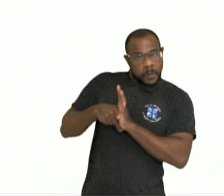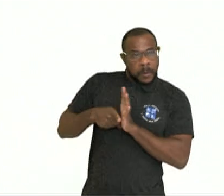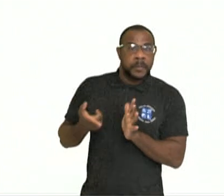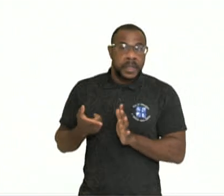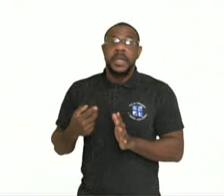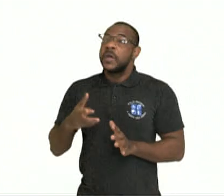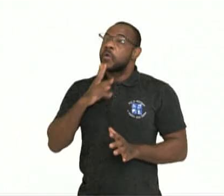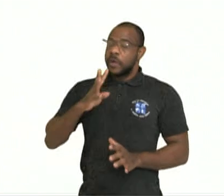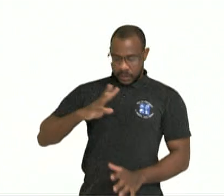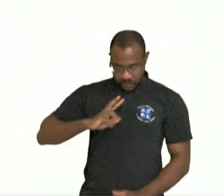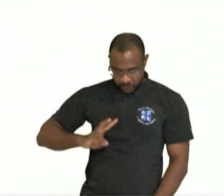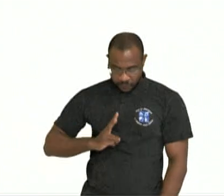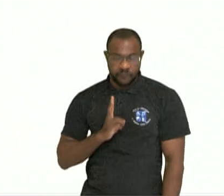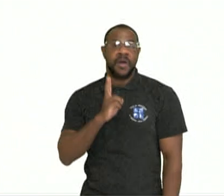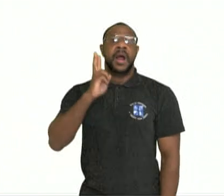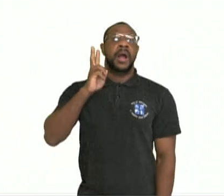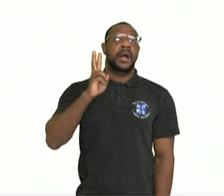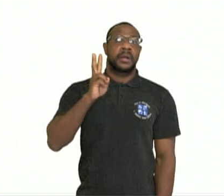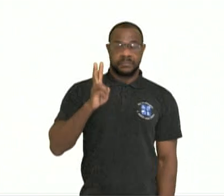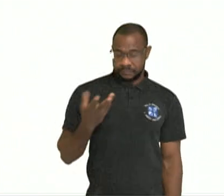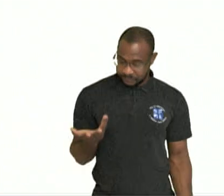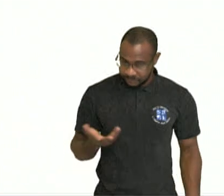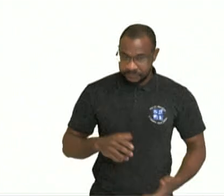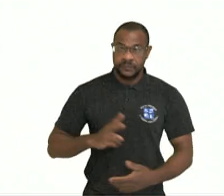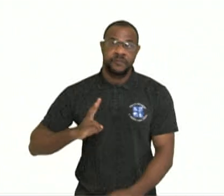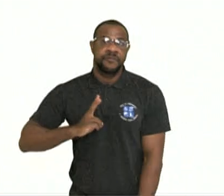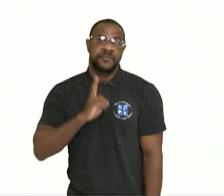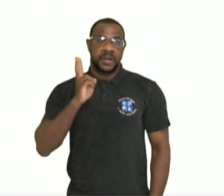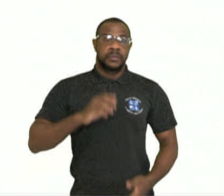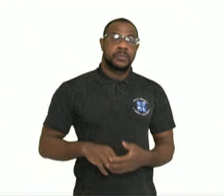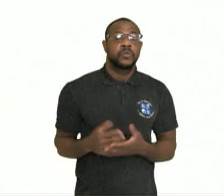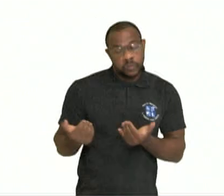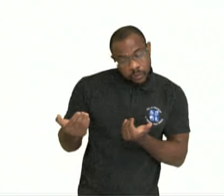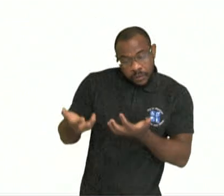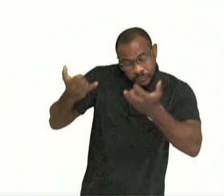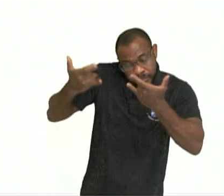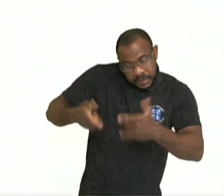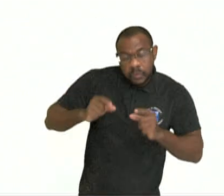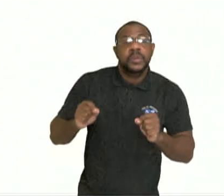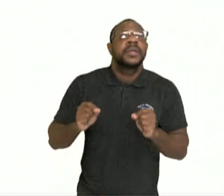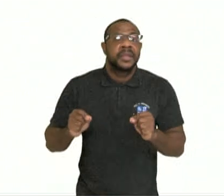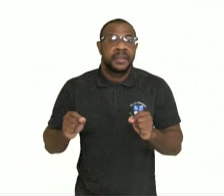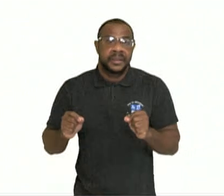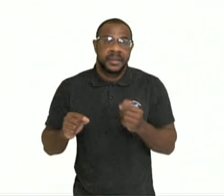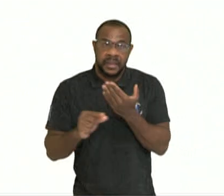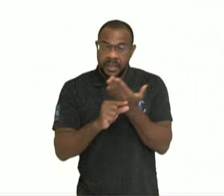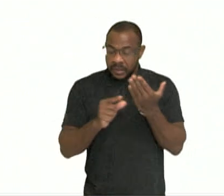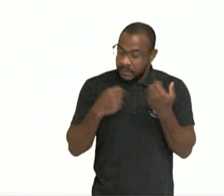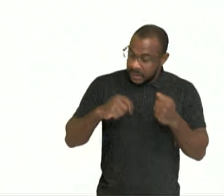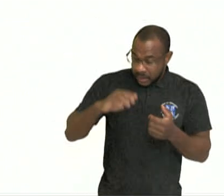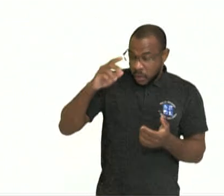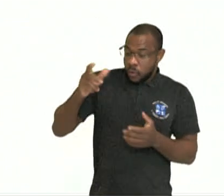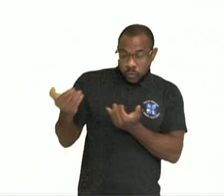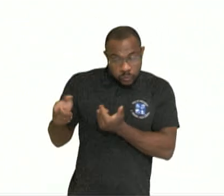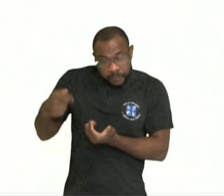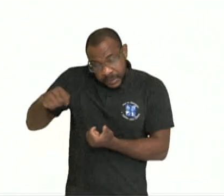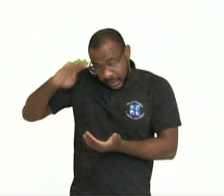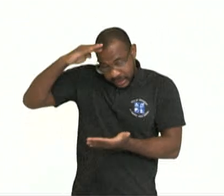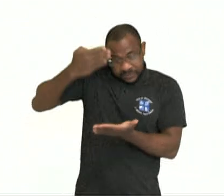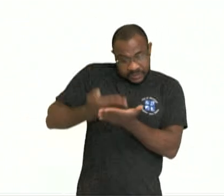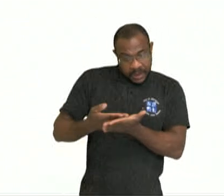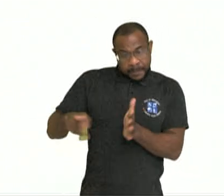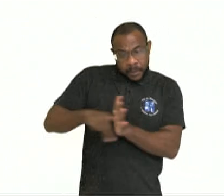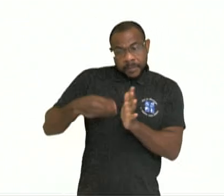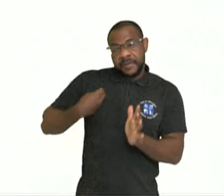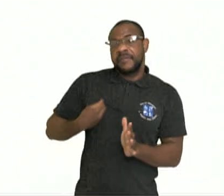o seu valor. Então, na conclusão, a autora mostra que o jovem deve acreditar em si mesmo e ainda reconhecer o valor que